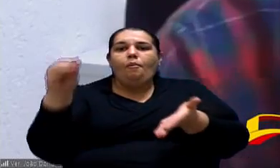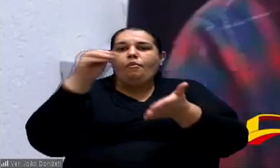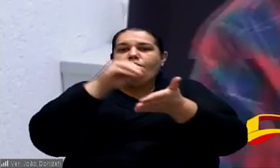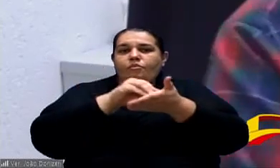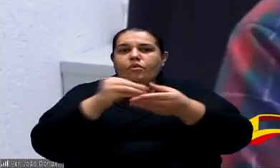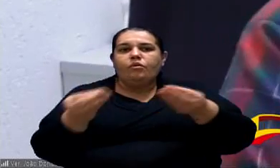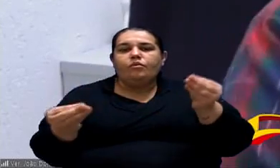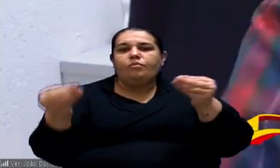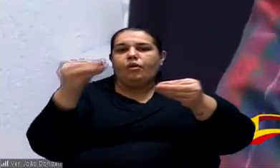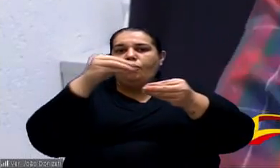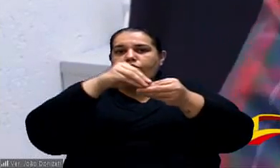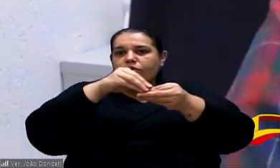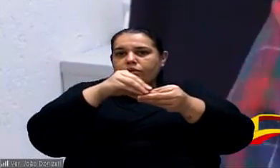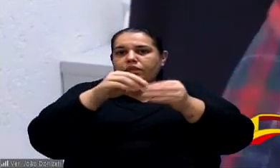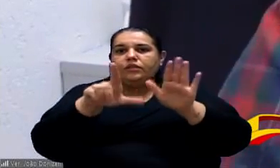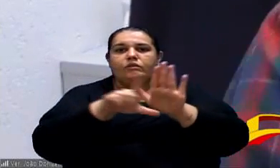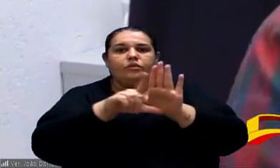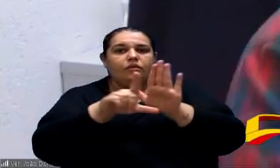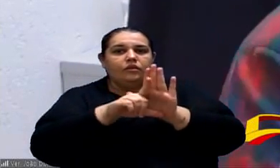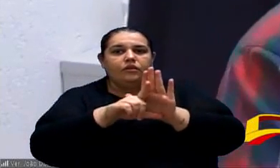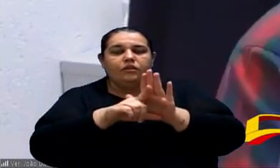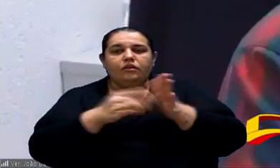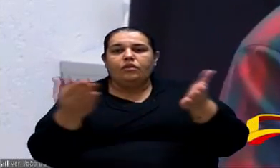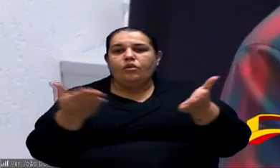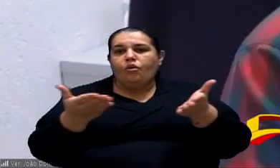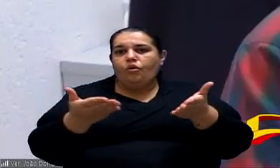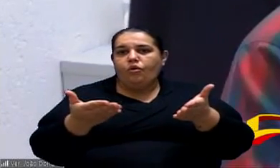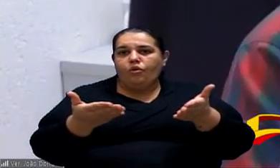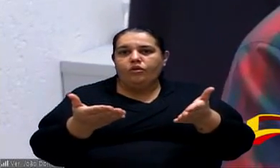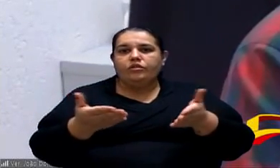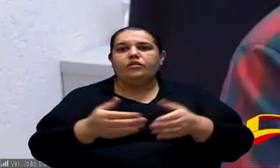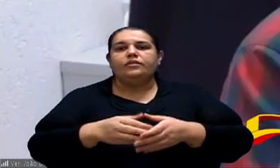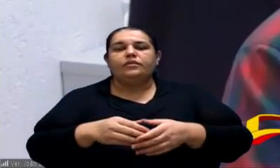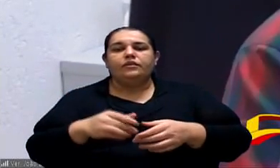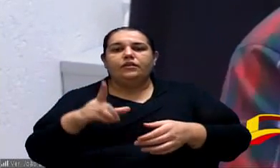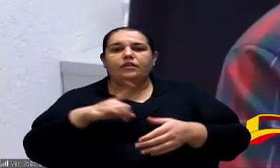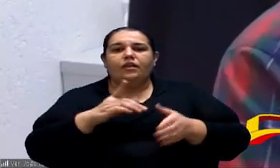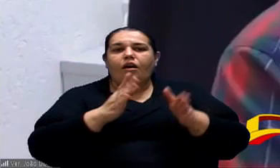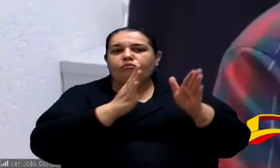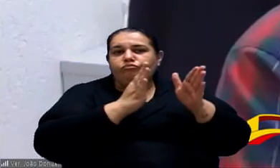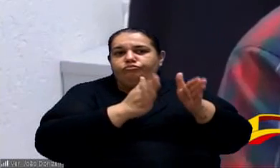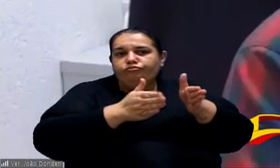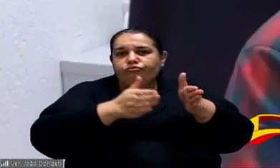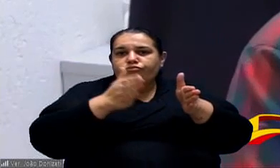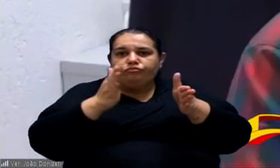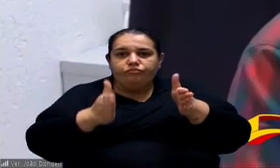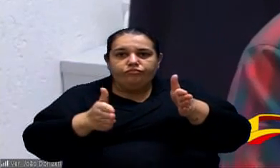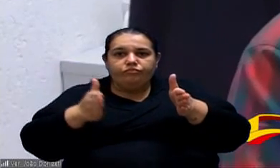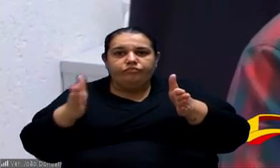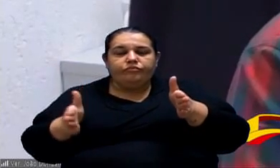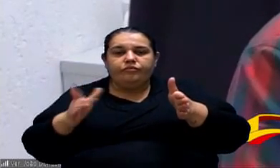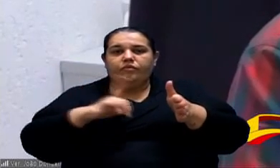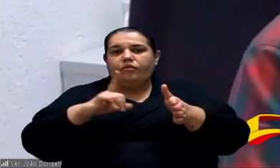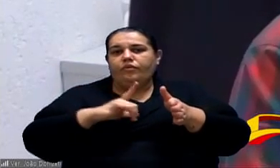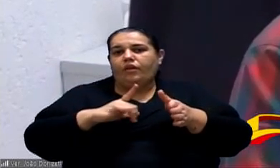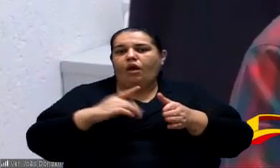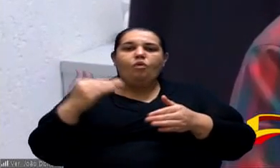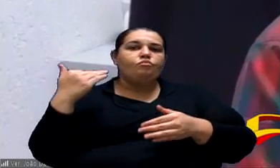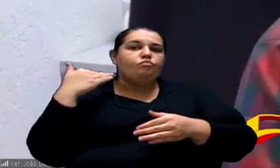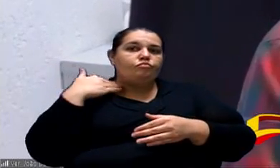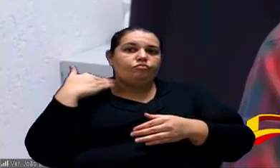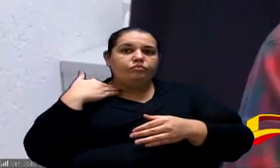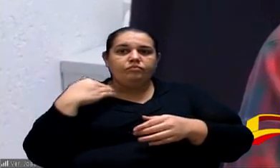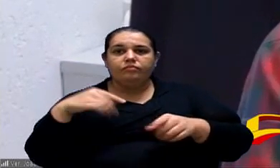do projeto de lei de autoria do executivo, que subdivide o serviço de atendimento nas agências